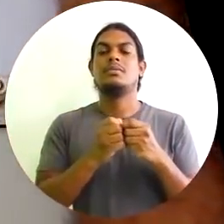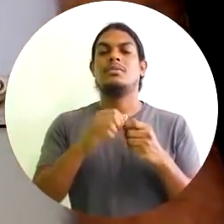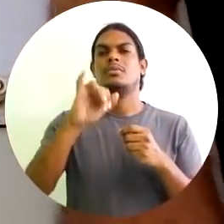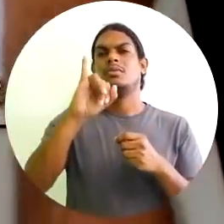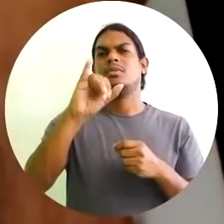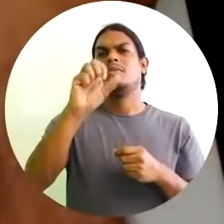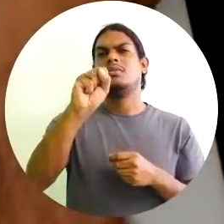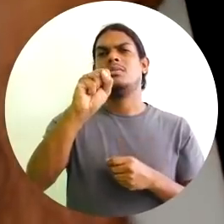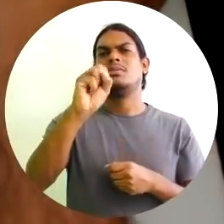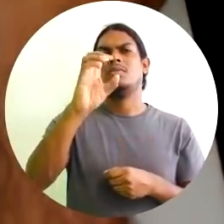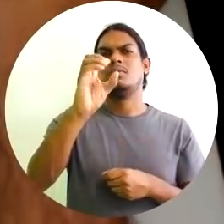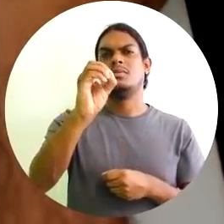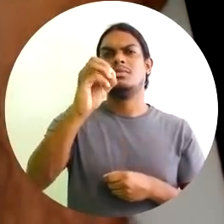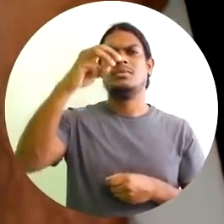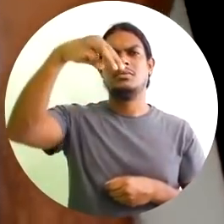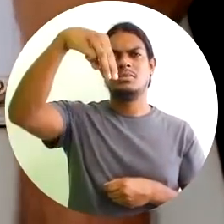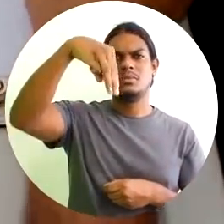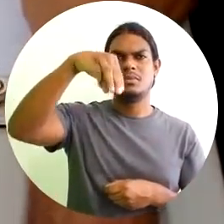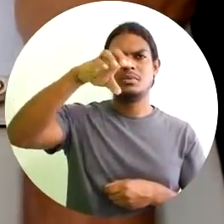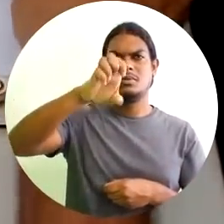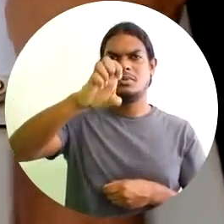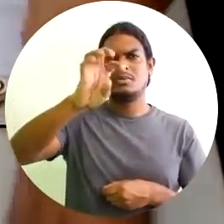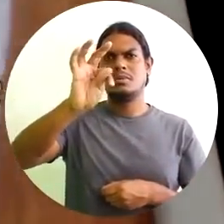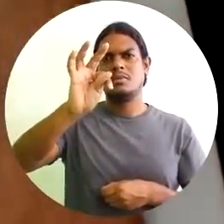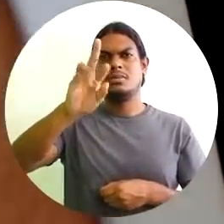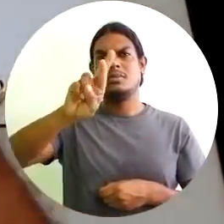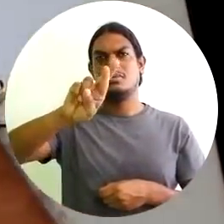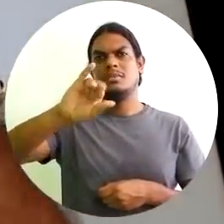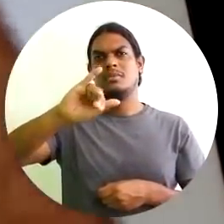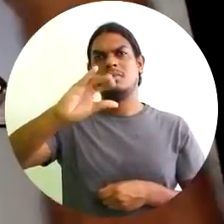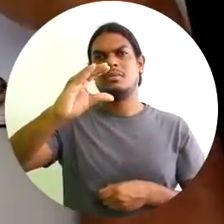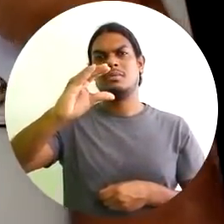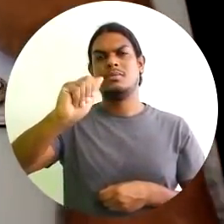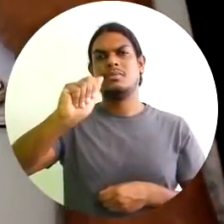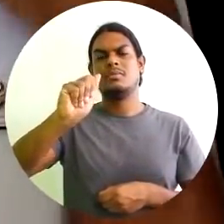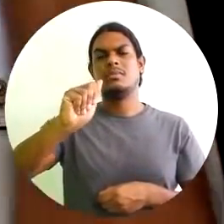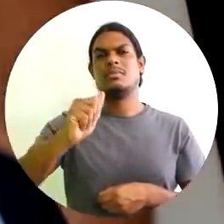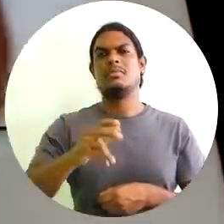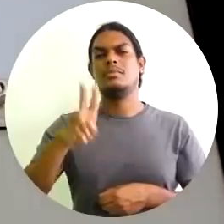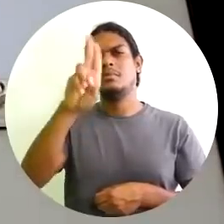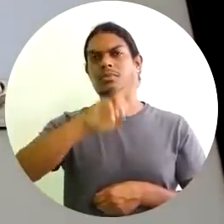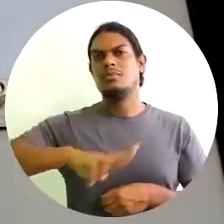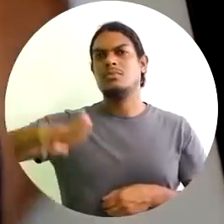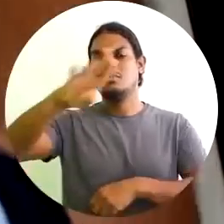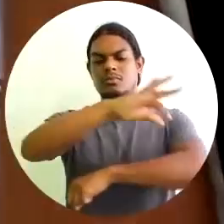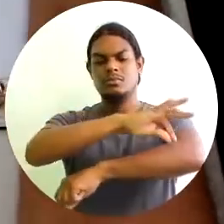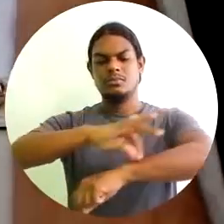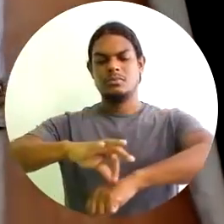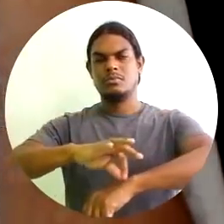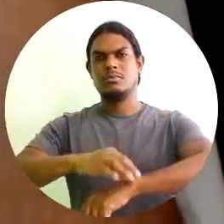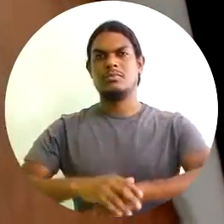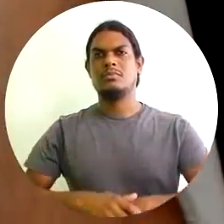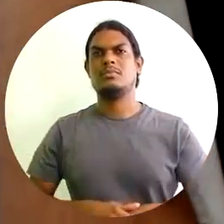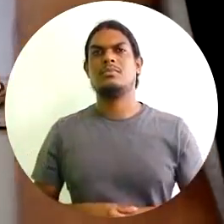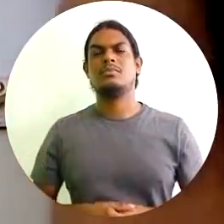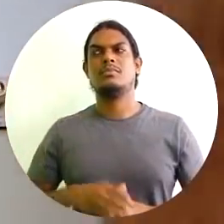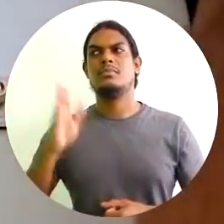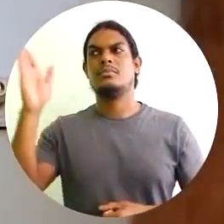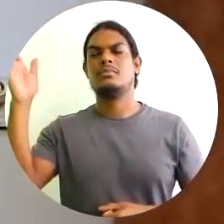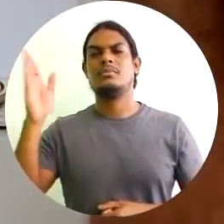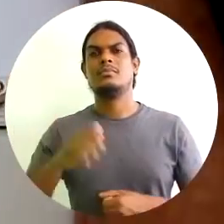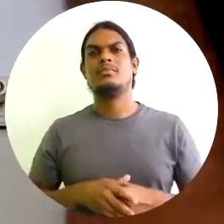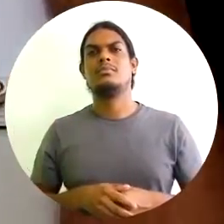Uma linha auxiliar com esta mesma régua. Eu vou utilizar o esquadro